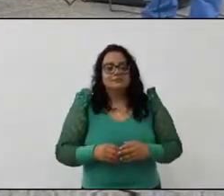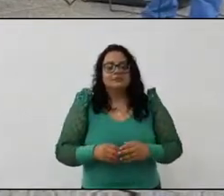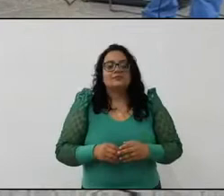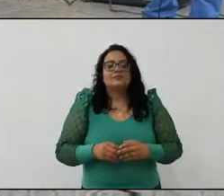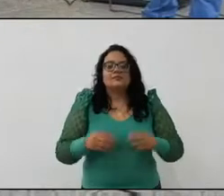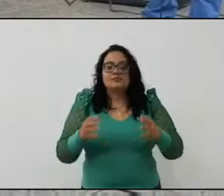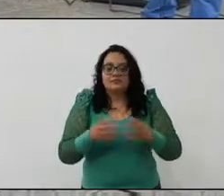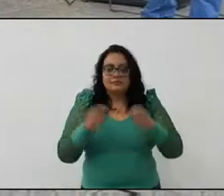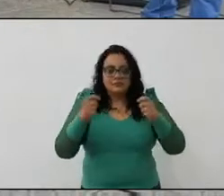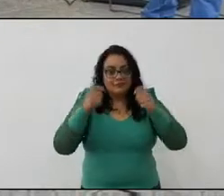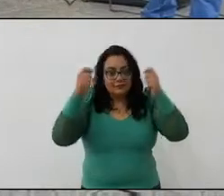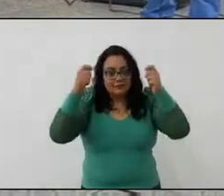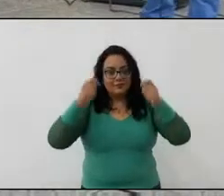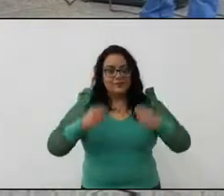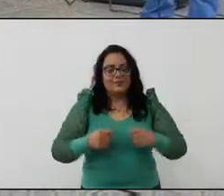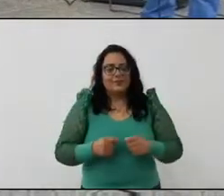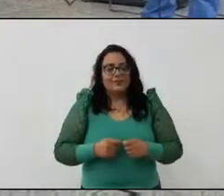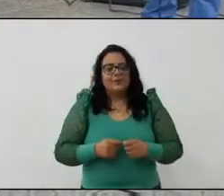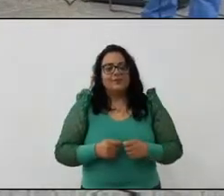Aleluia!